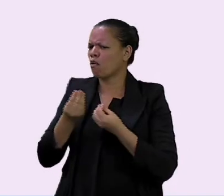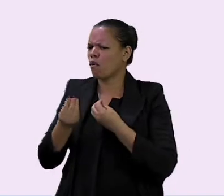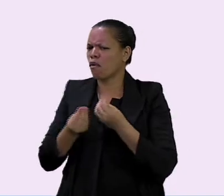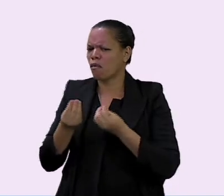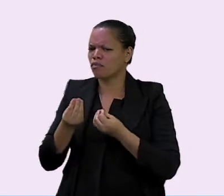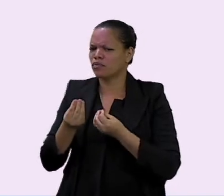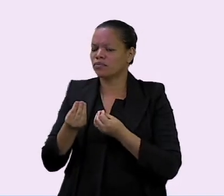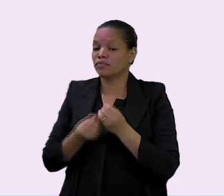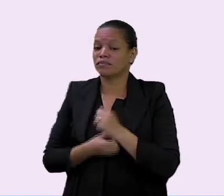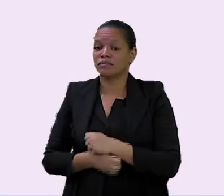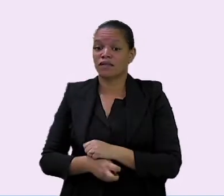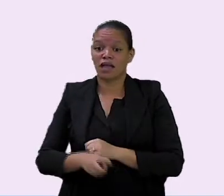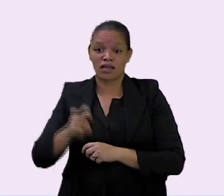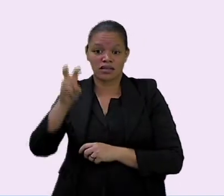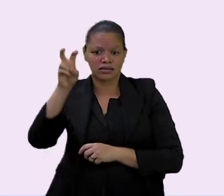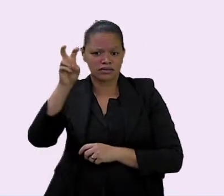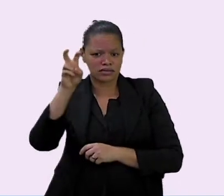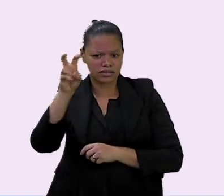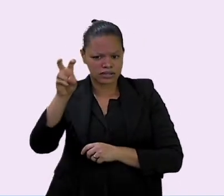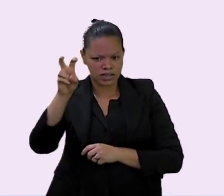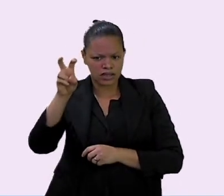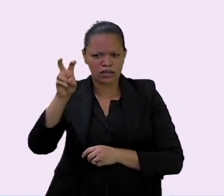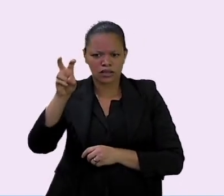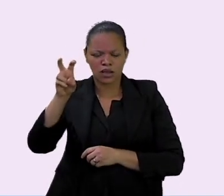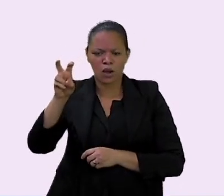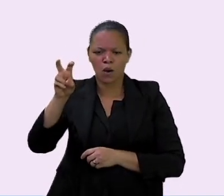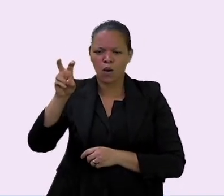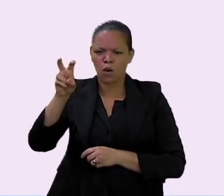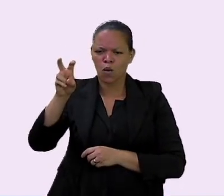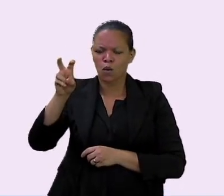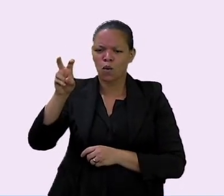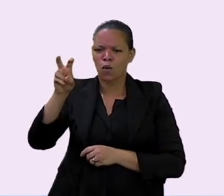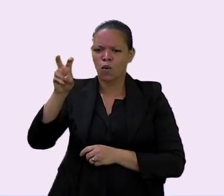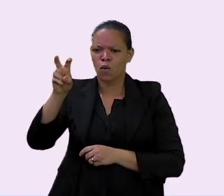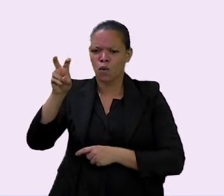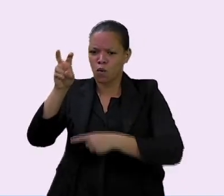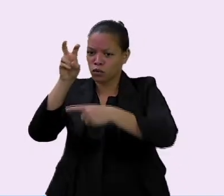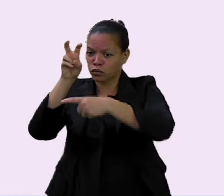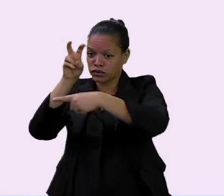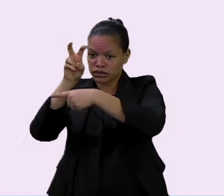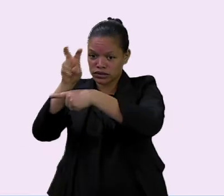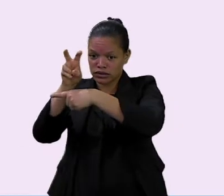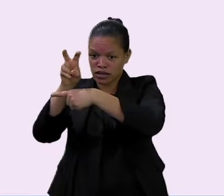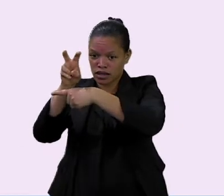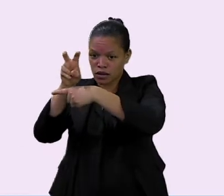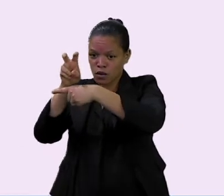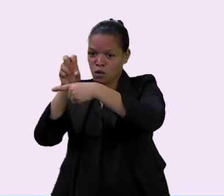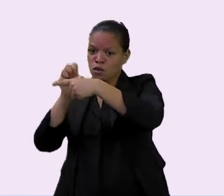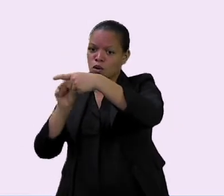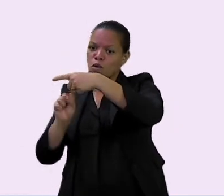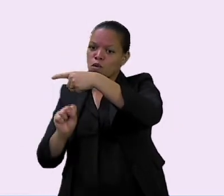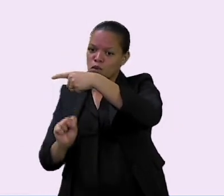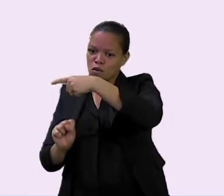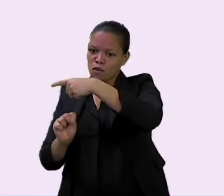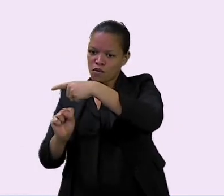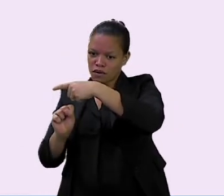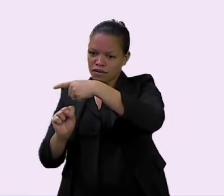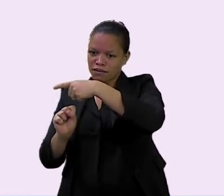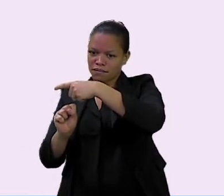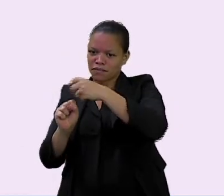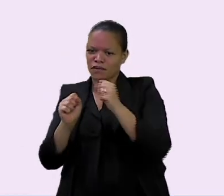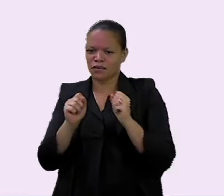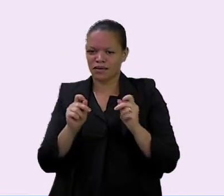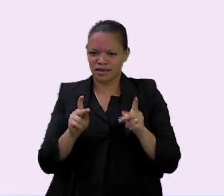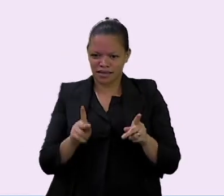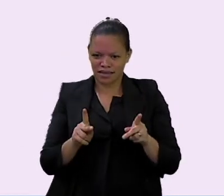eu não comi. Mas 5 de quantas? Qual era o meu total? Eram 8. Continua sendo 8.